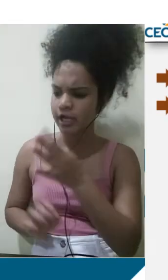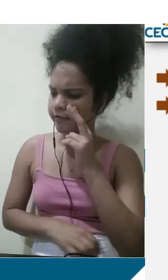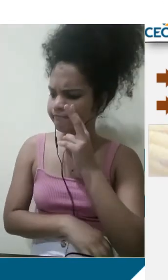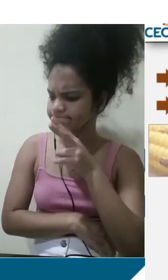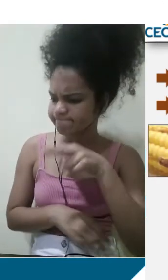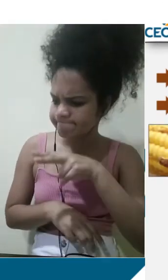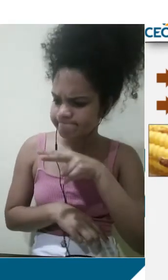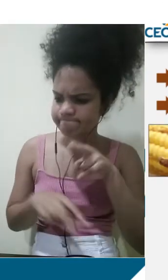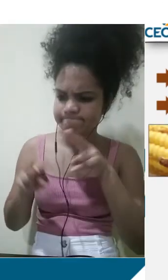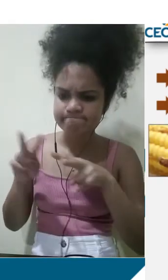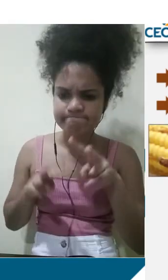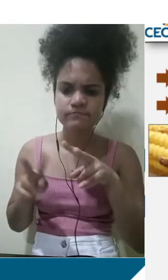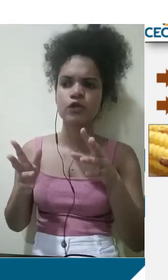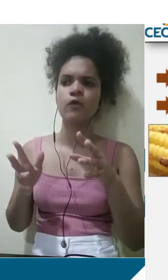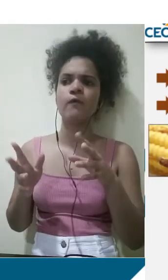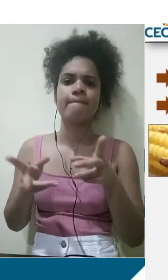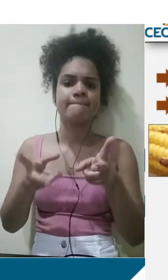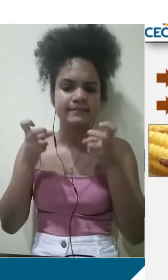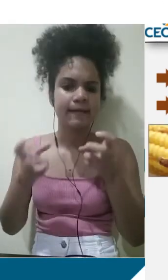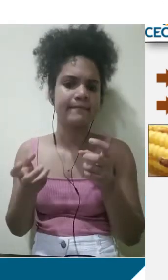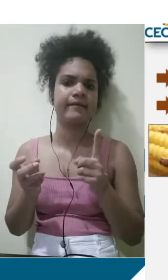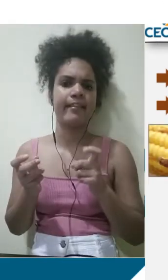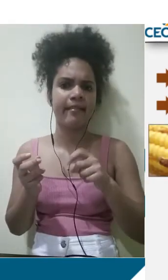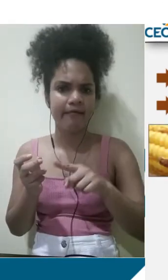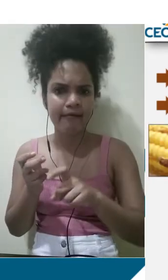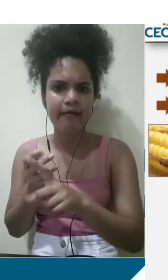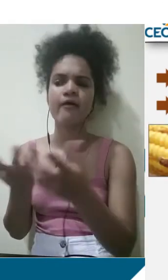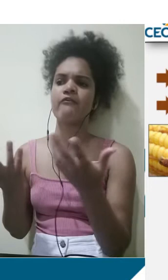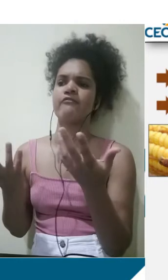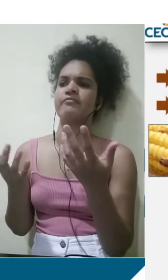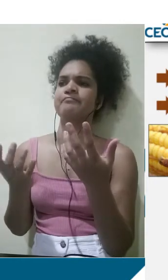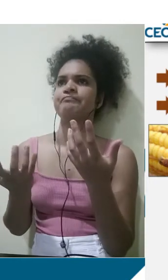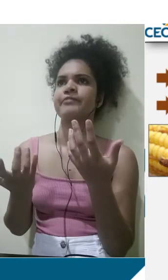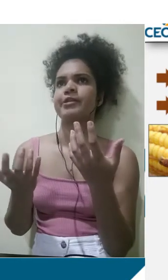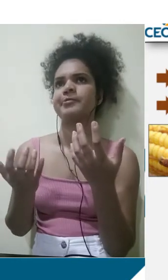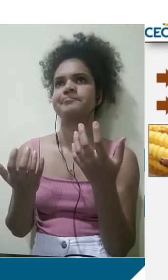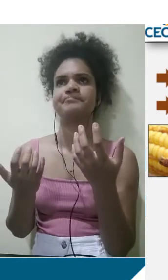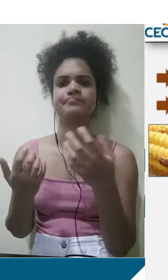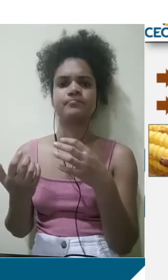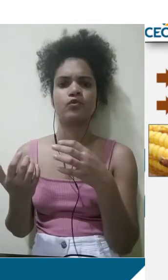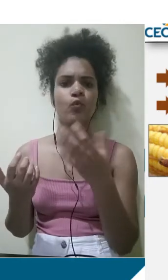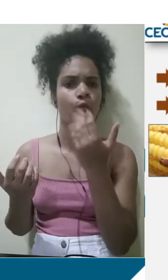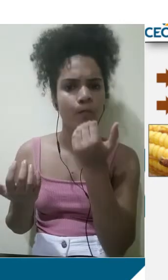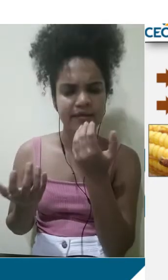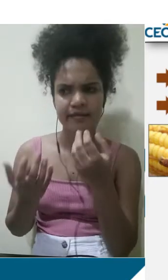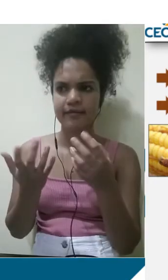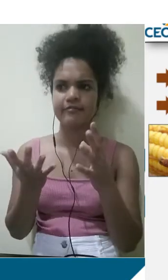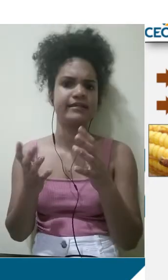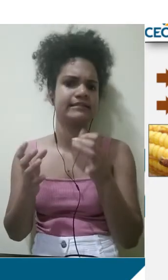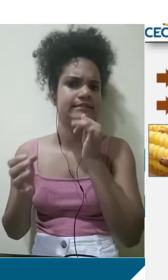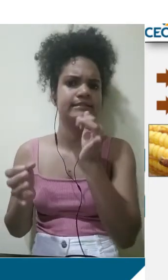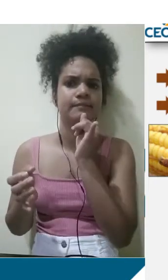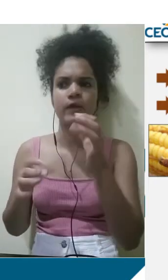Observação direta no meio ambiente de larvas em vegetais, de larvas na